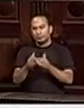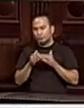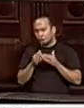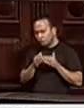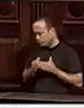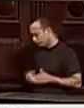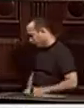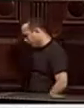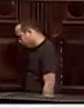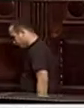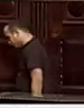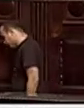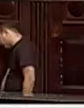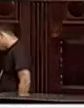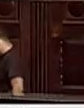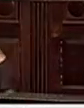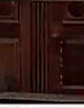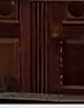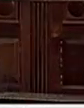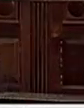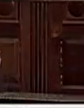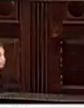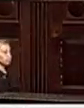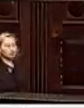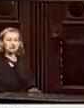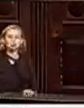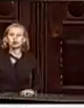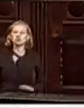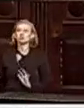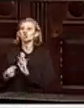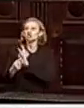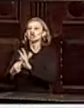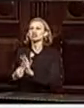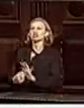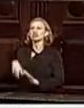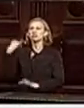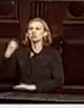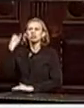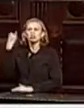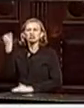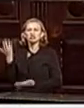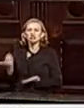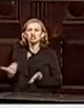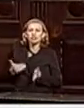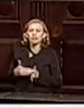solicitando o que a gente considerava importante até para